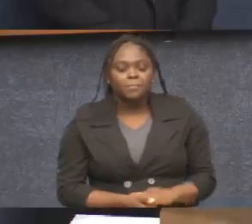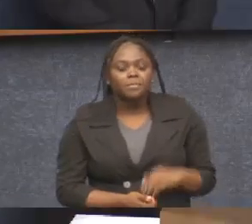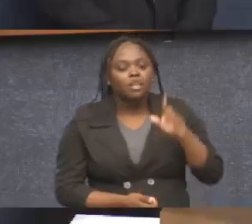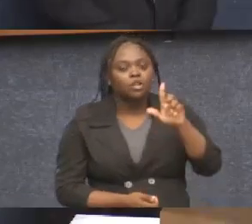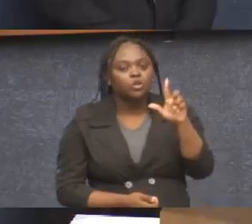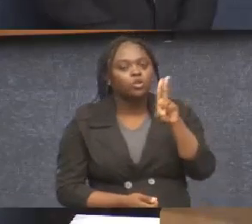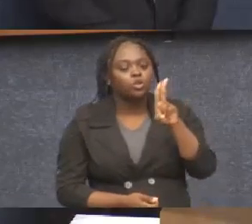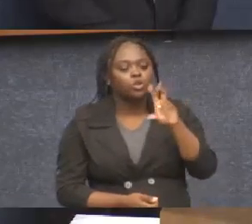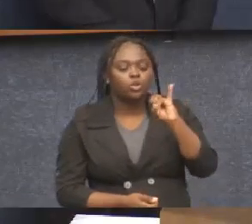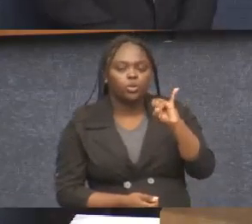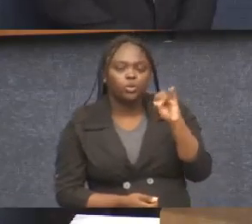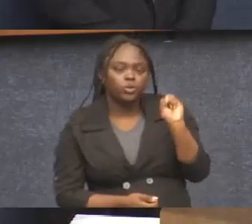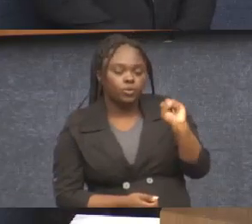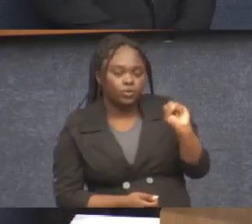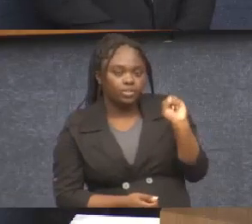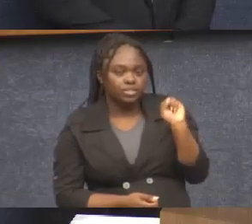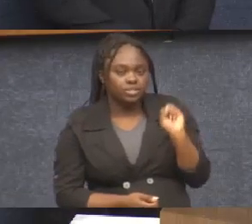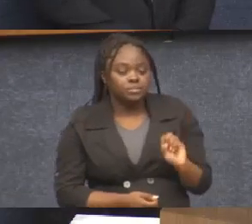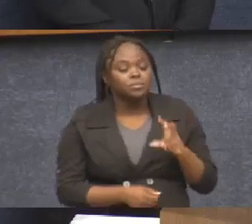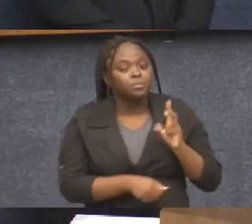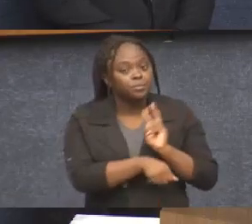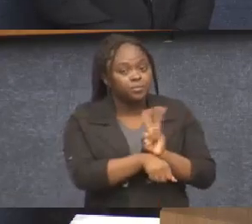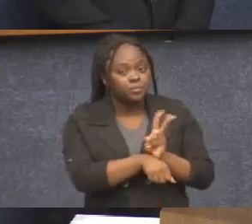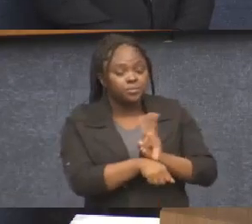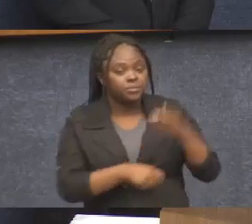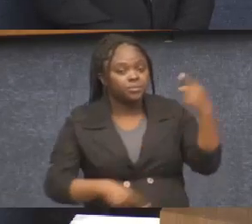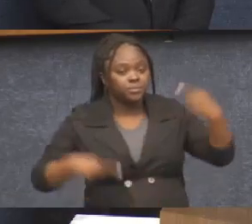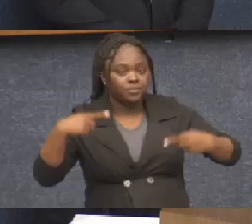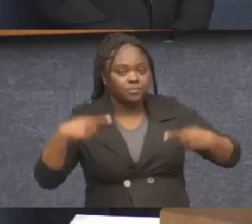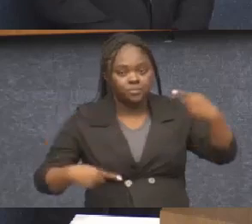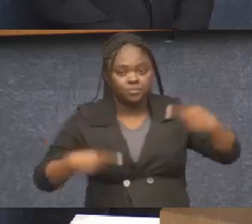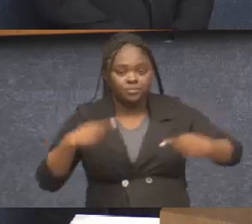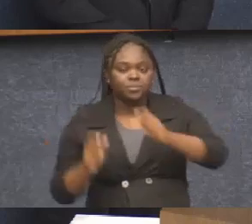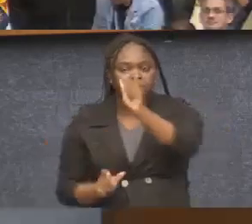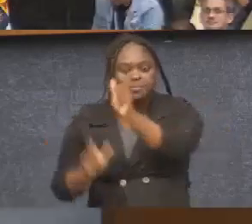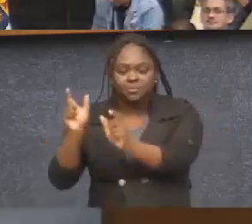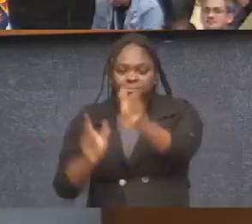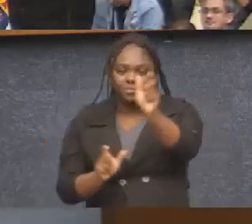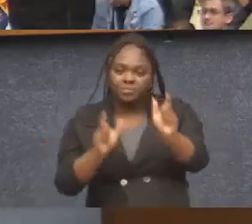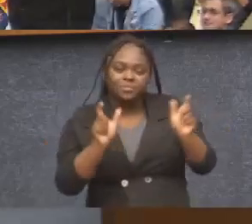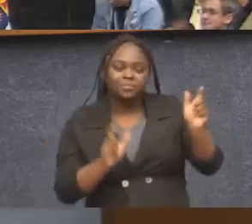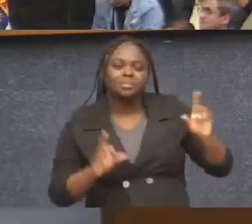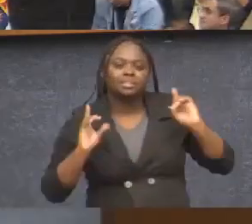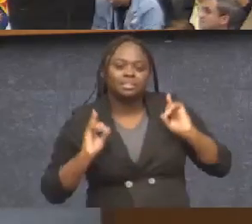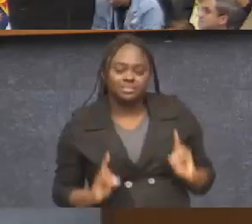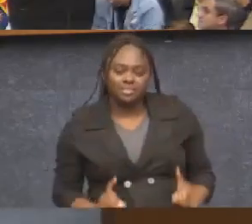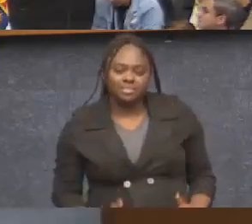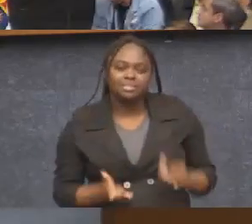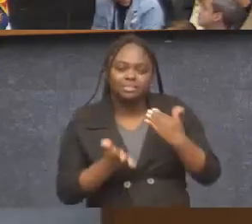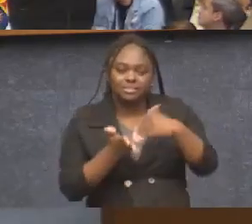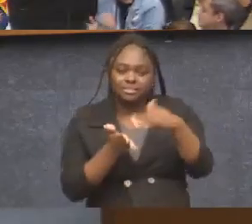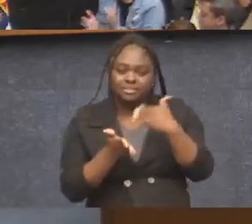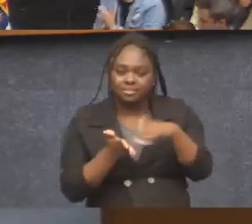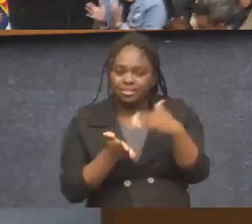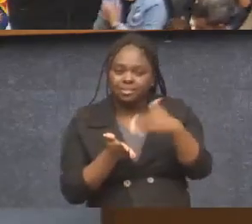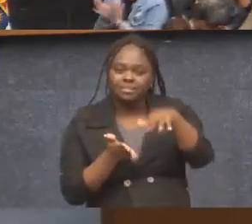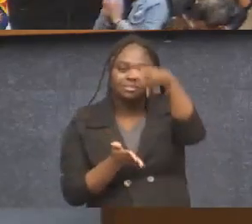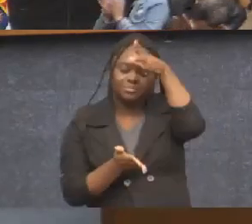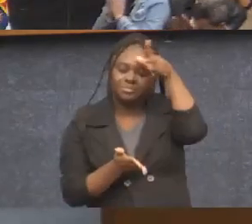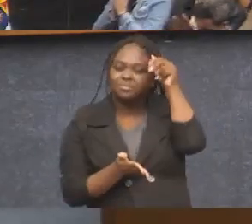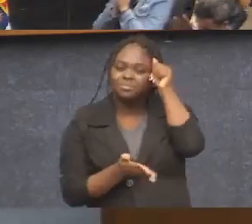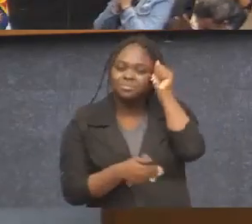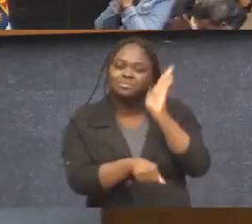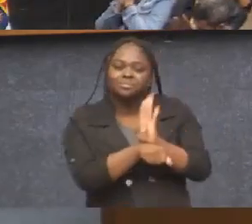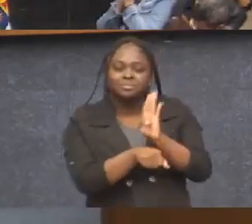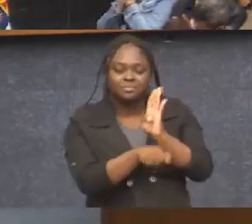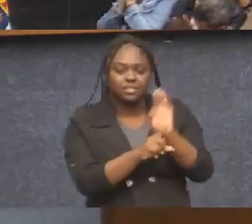Luiz Henrique Porto Villani, diretor de Política para as Pessoas com Deficiência da Secretaria Municipal de Assistência